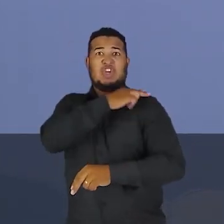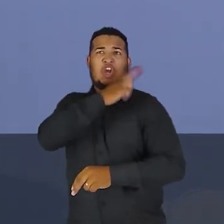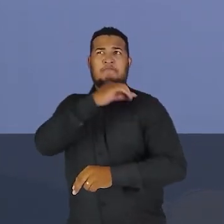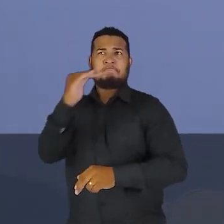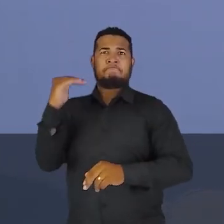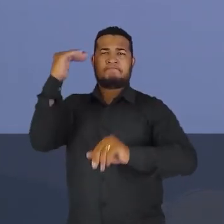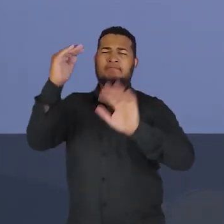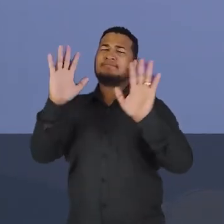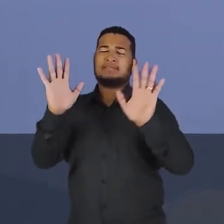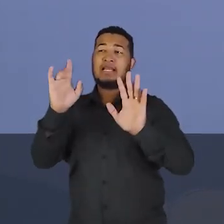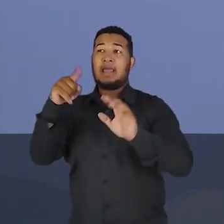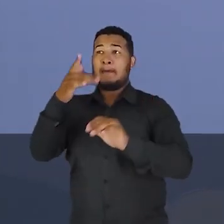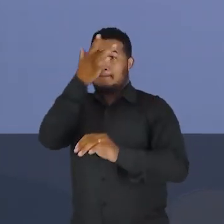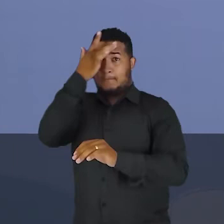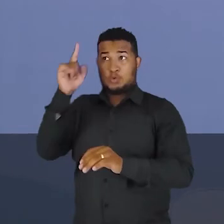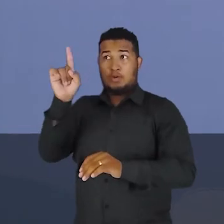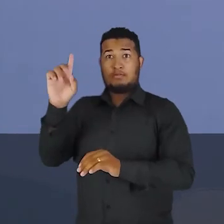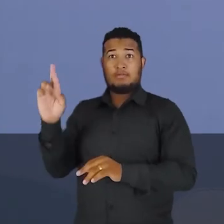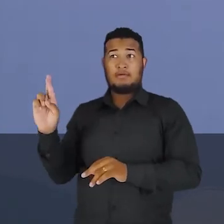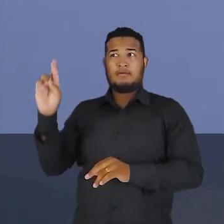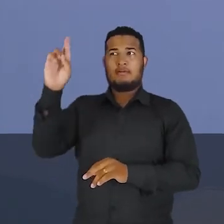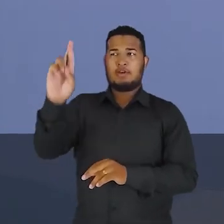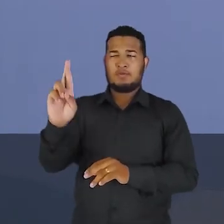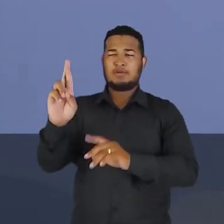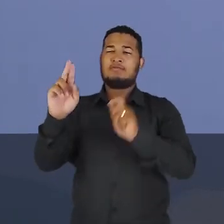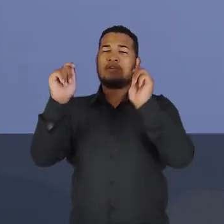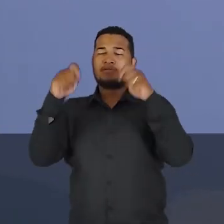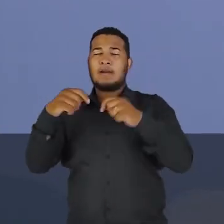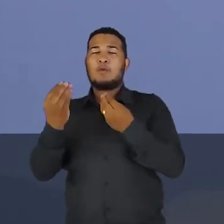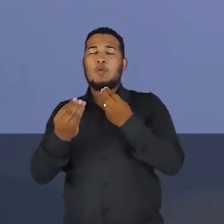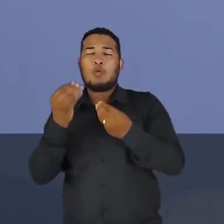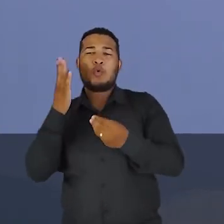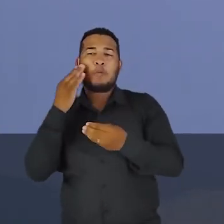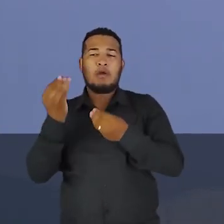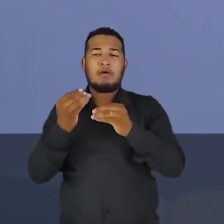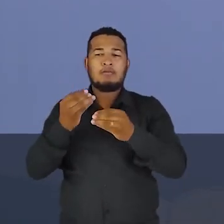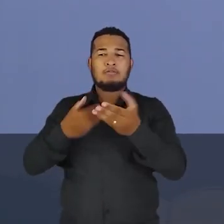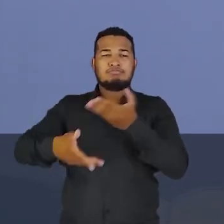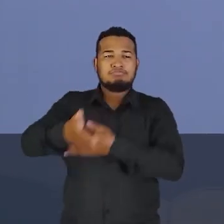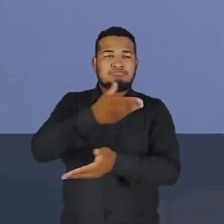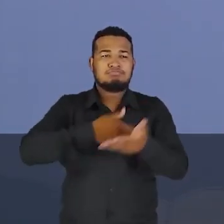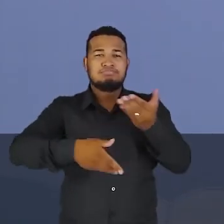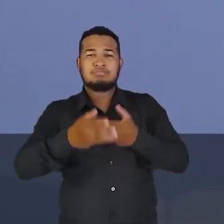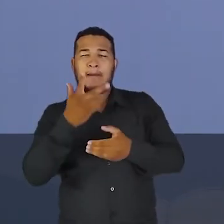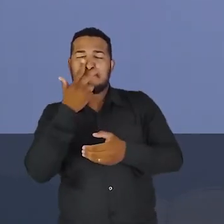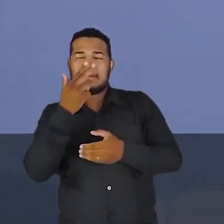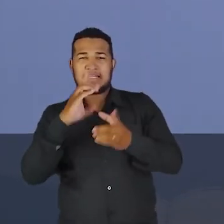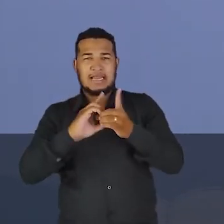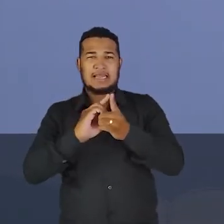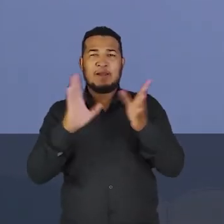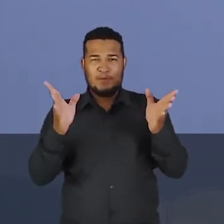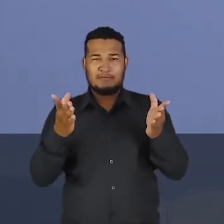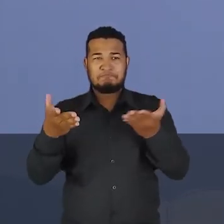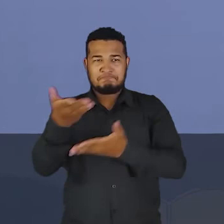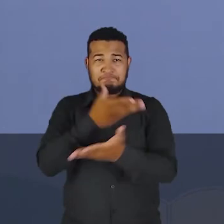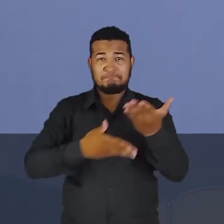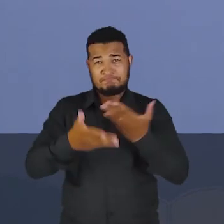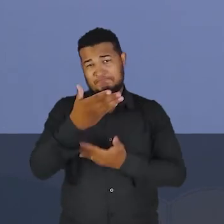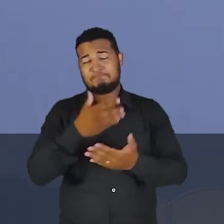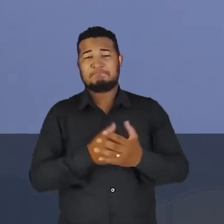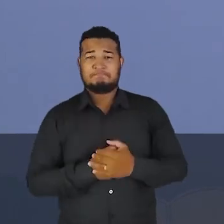Nós estamos falando daquele que sabe gerir a família de forma democrática, assim como acontece em qualquer outra